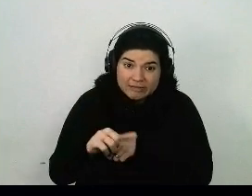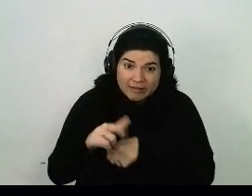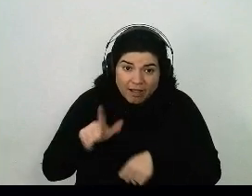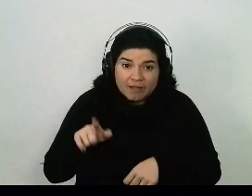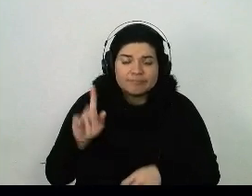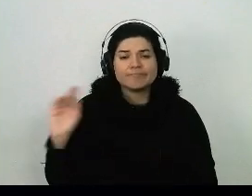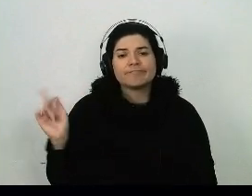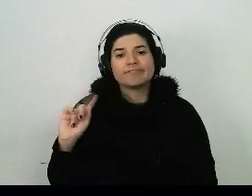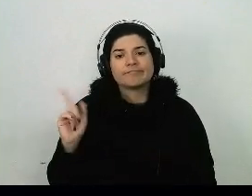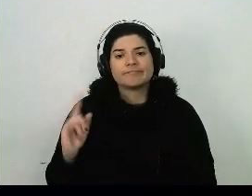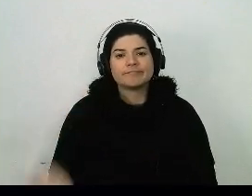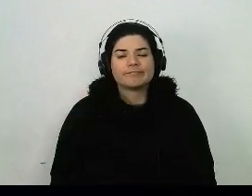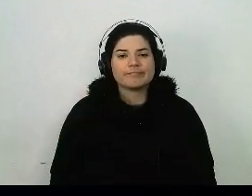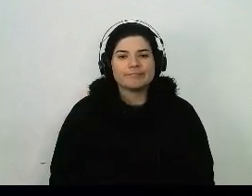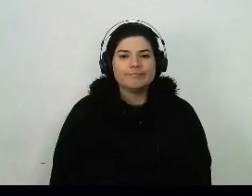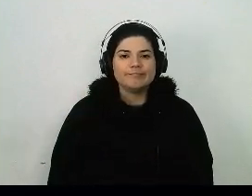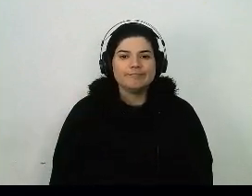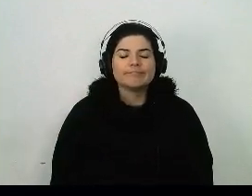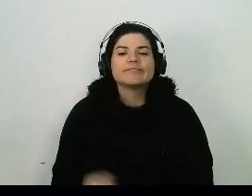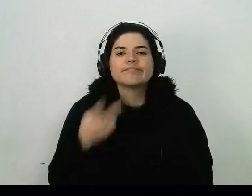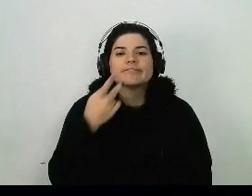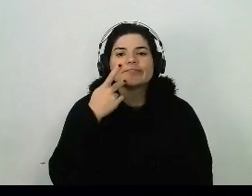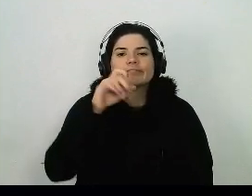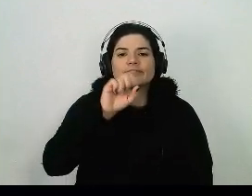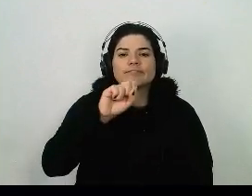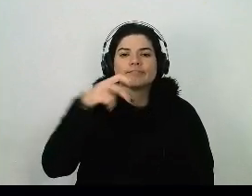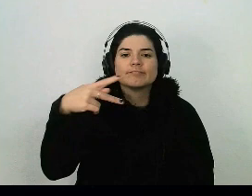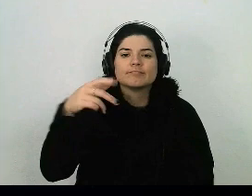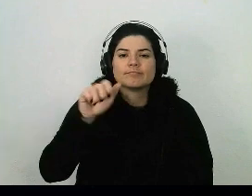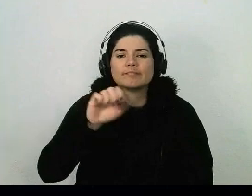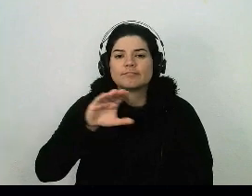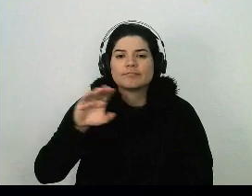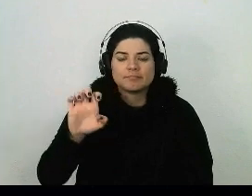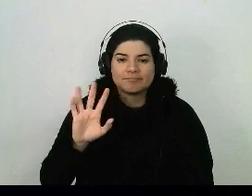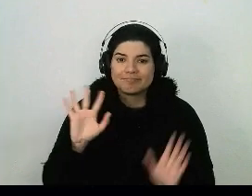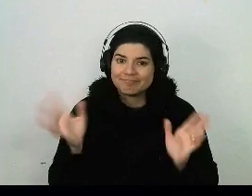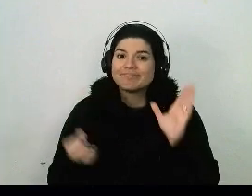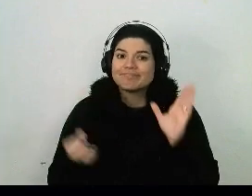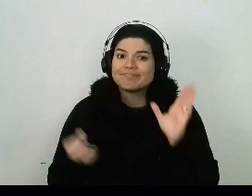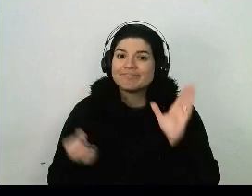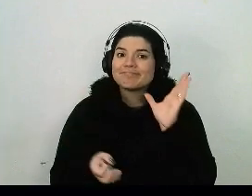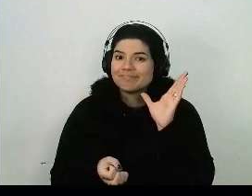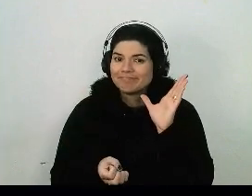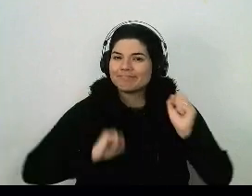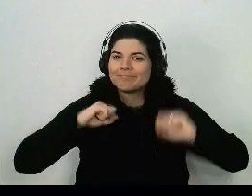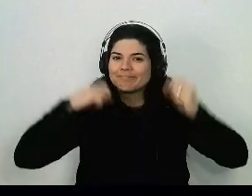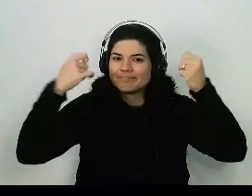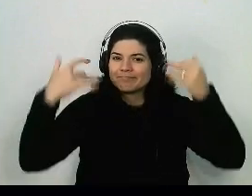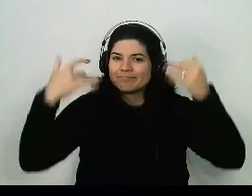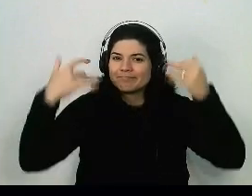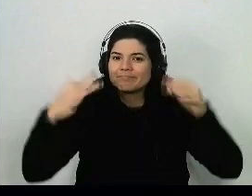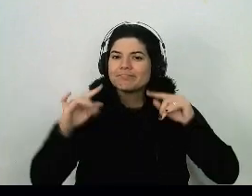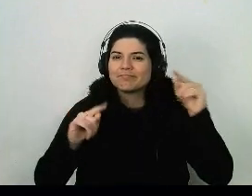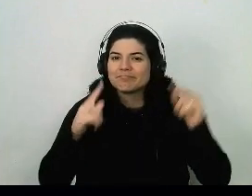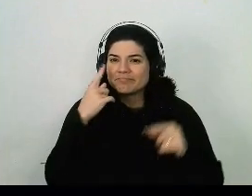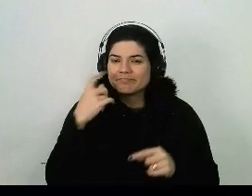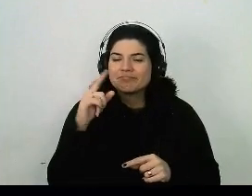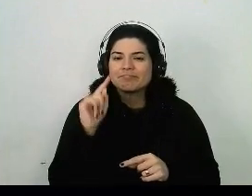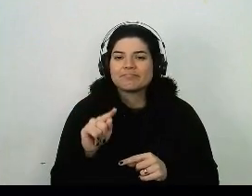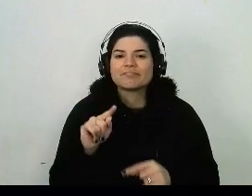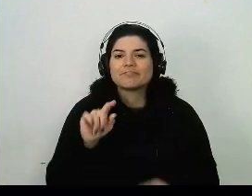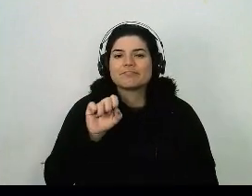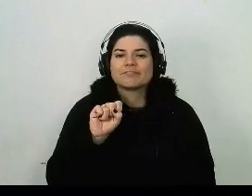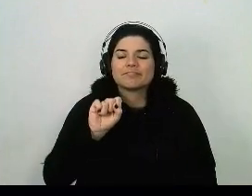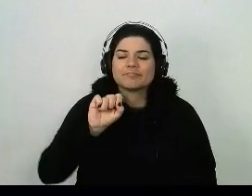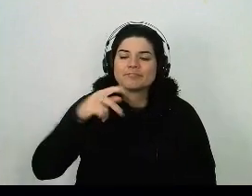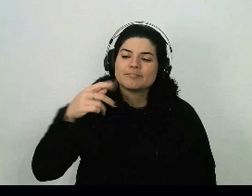com isso tudo vamos falar do Space Eu acho que eu já criei expectativa bastante em vocês para a gente falar do que interessa que é o frameworkspace